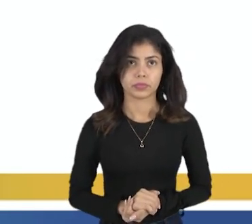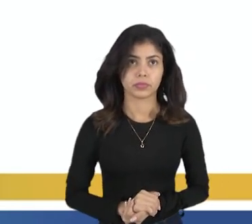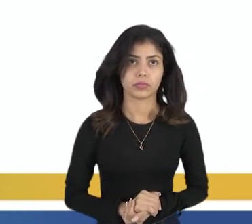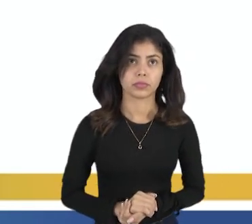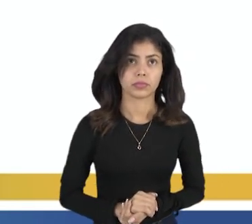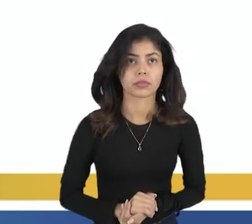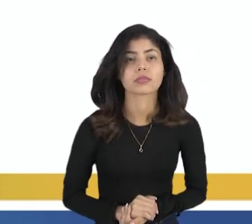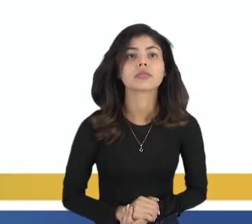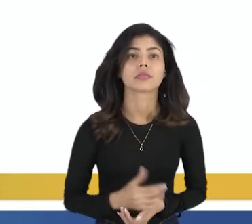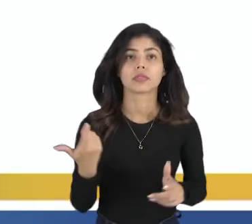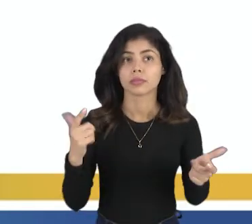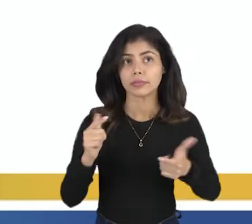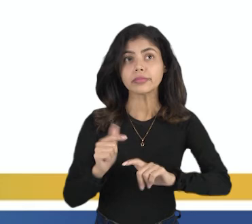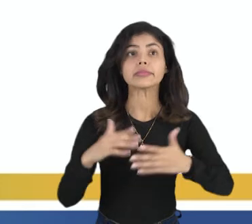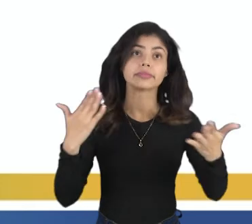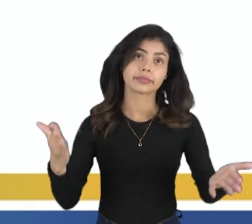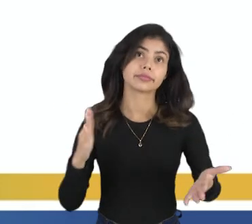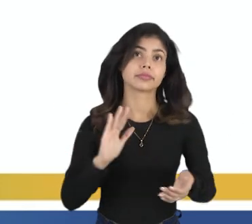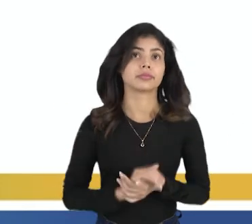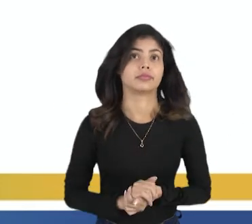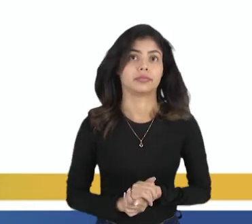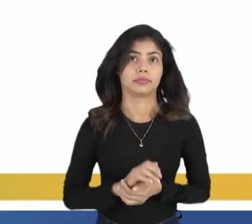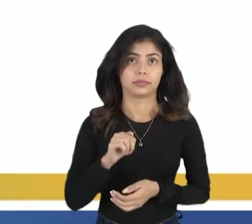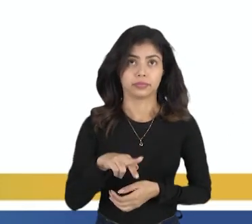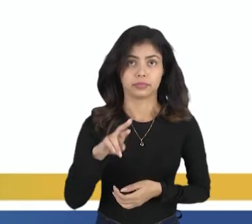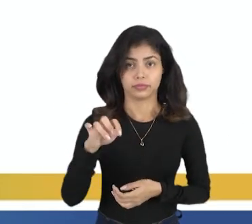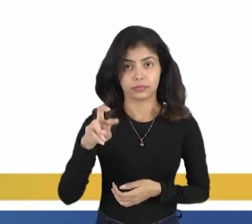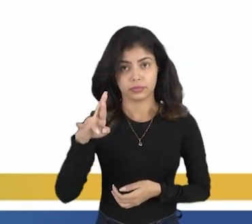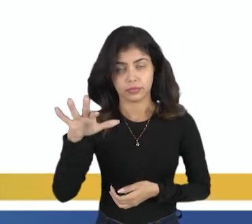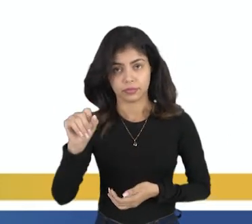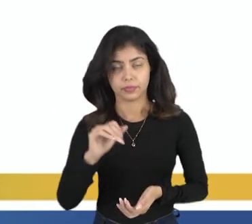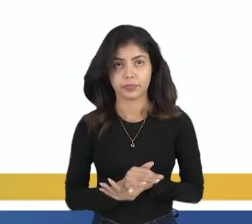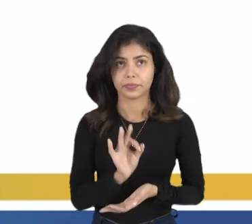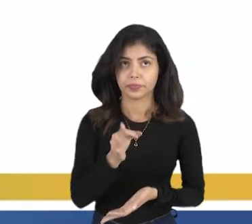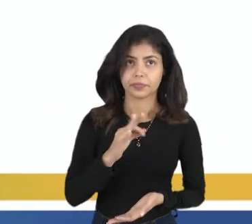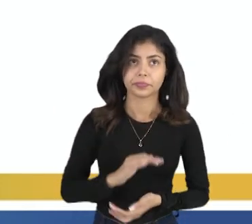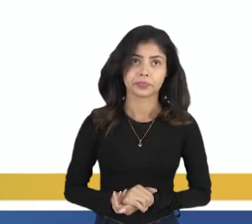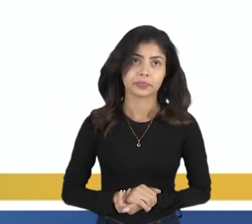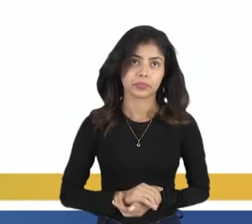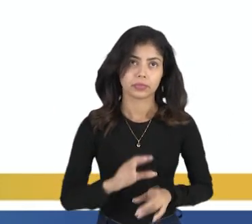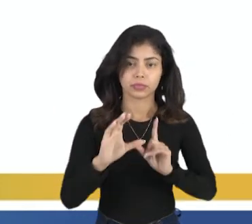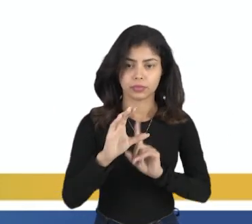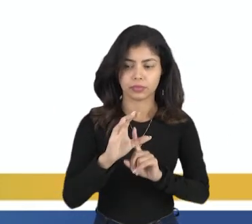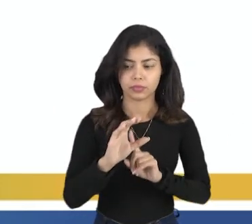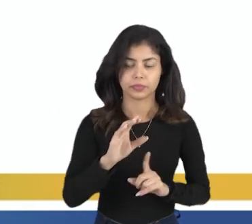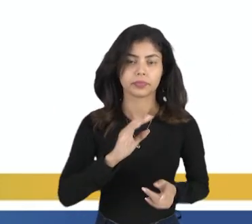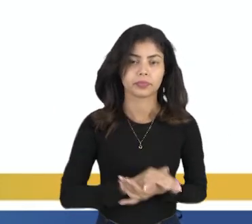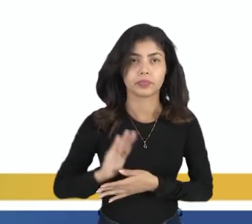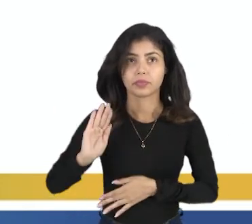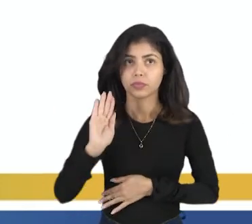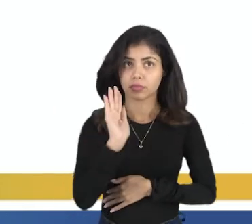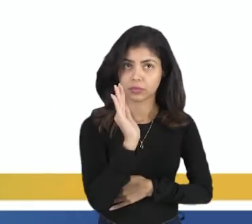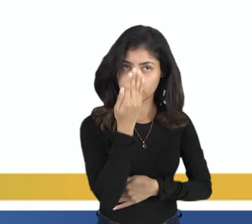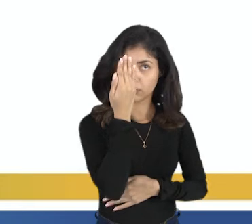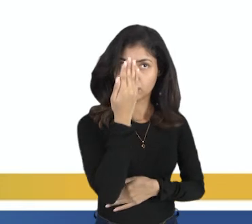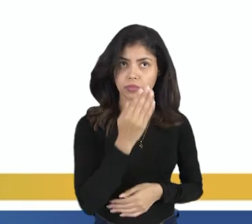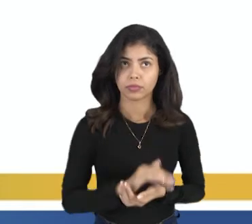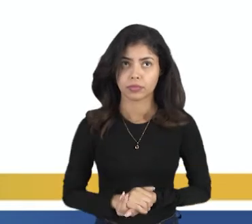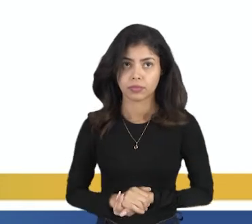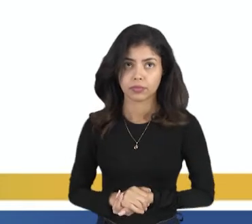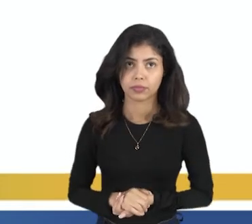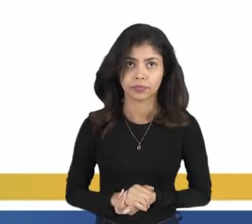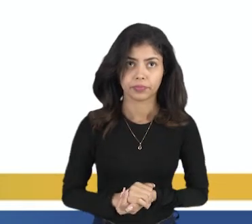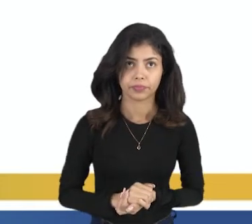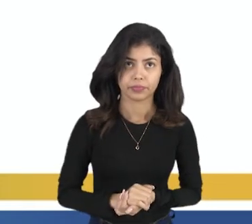letra B diz que a menor das árvores listadas é a quaresmeira, certo? Letra C. Perceba que